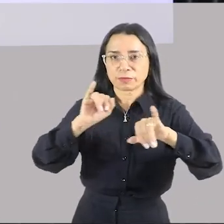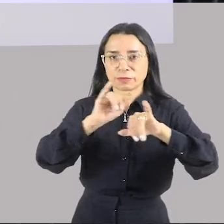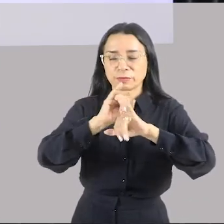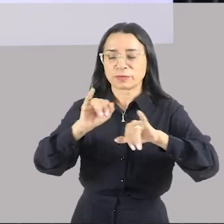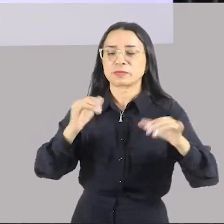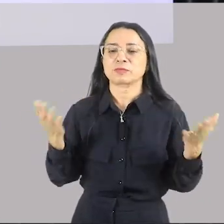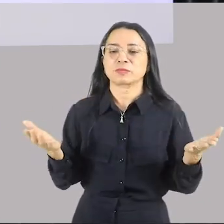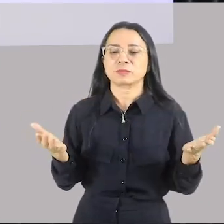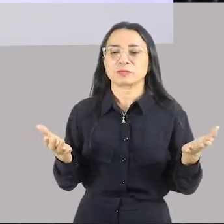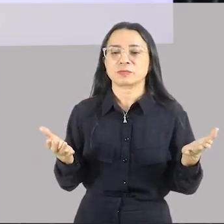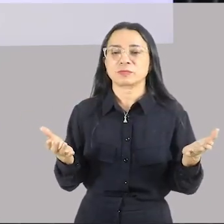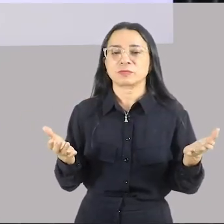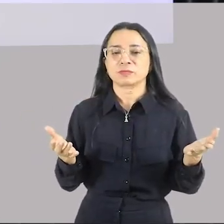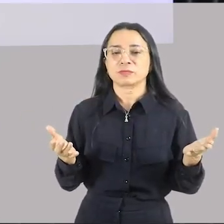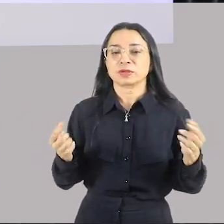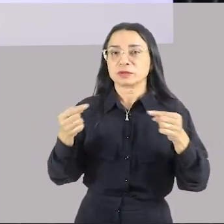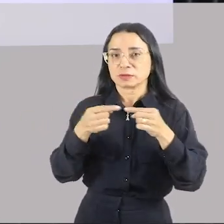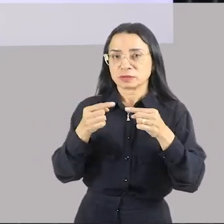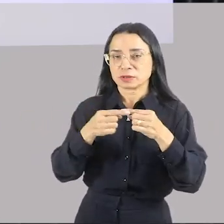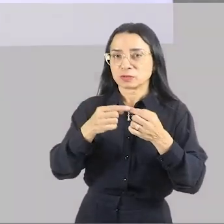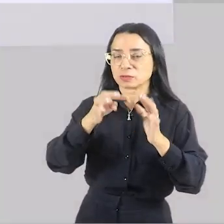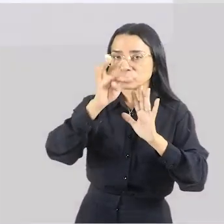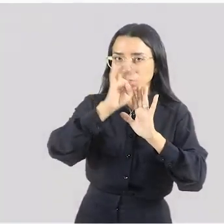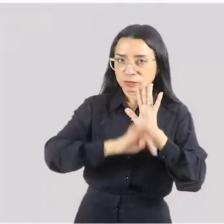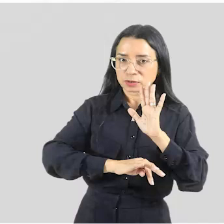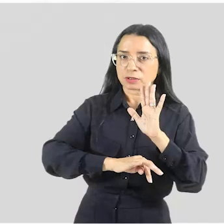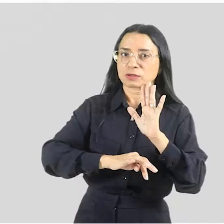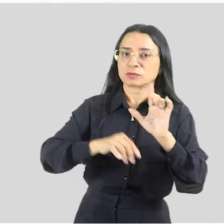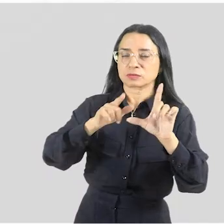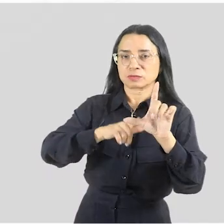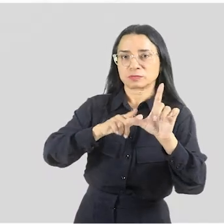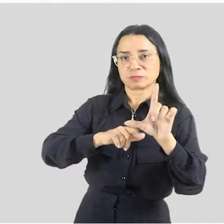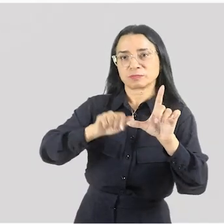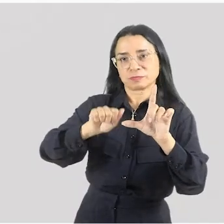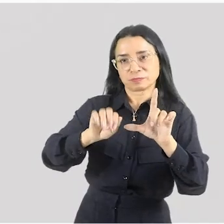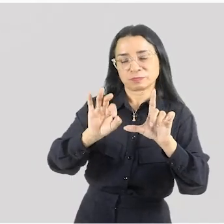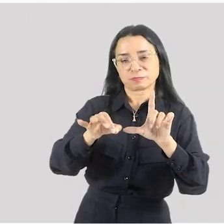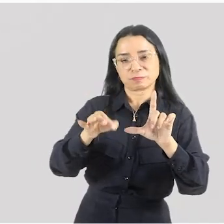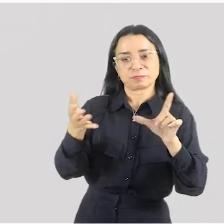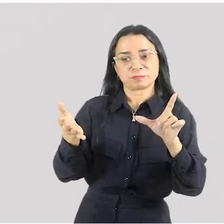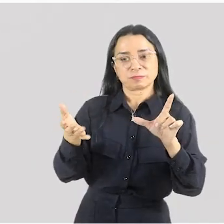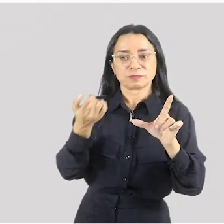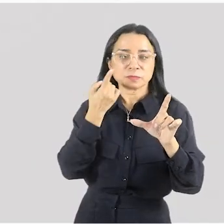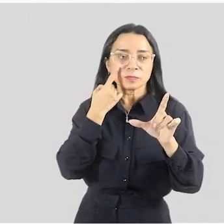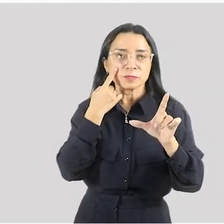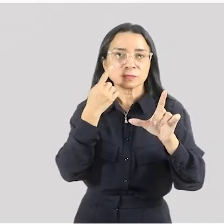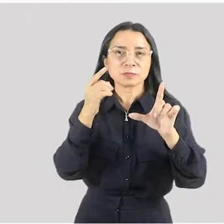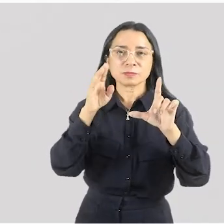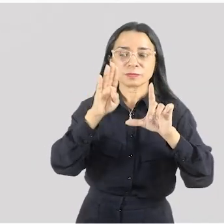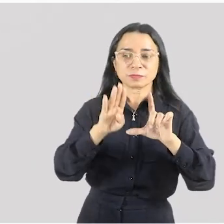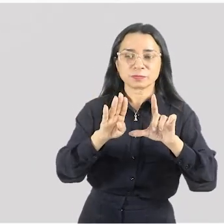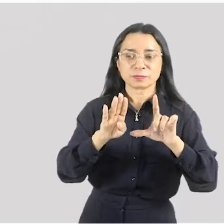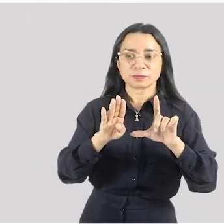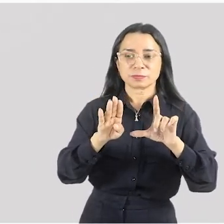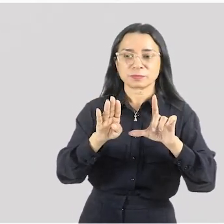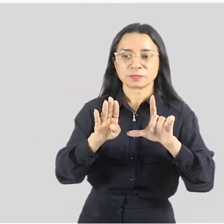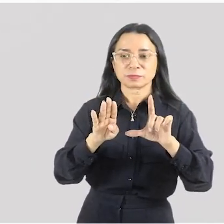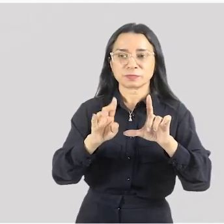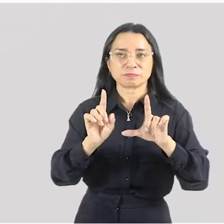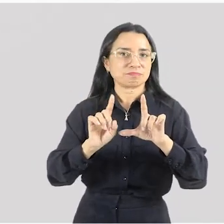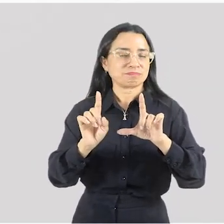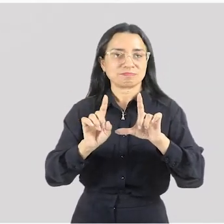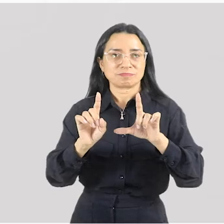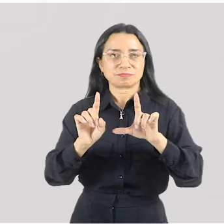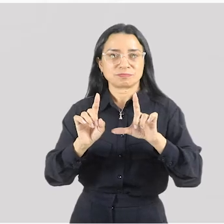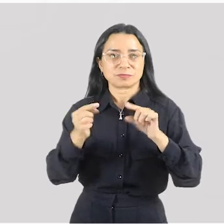Então, de acordo com o texto, a letra A faz sentido. Vamos ver a letra B. A valorização dos interesses particulares. Ele não está falando sobre